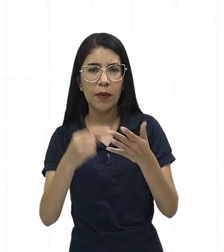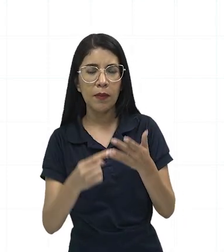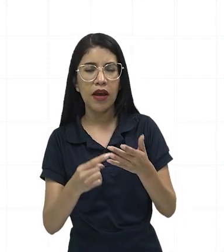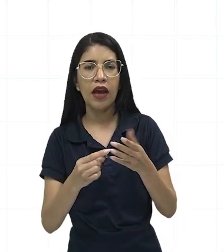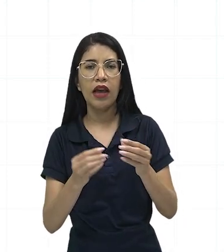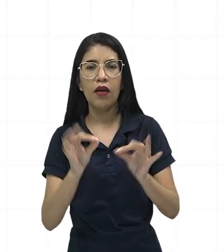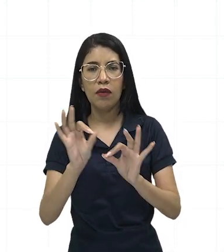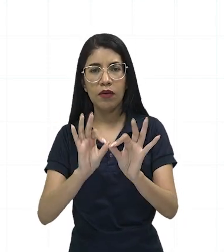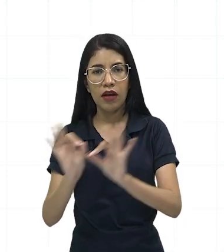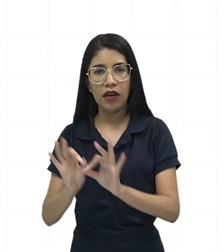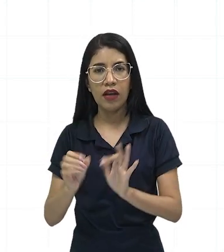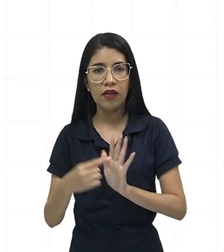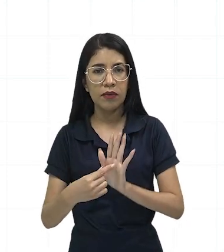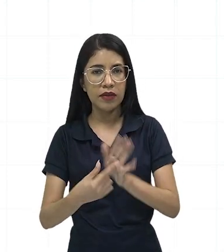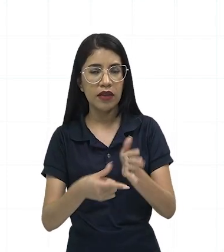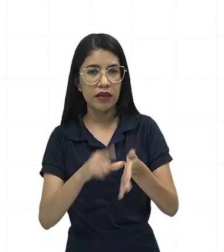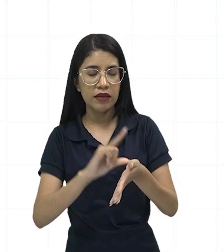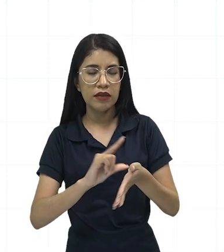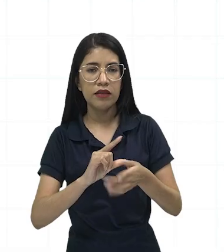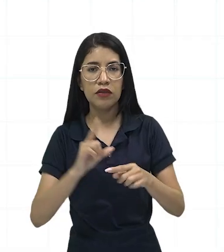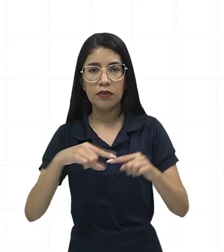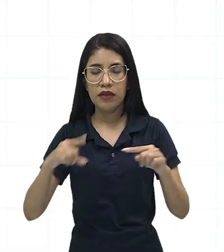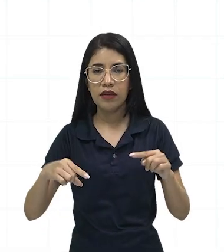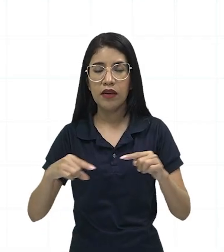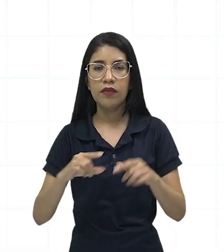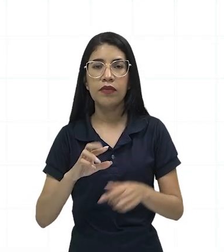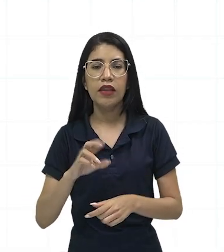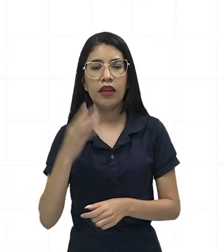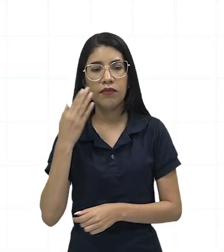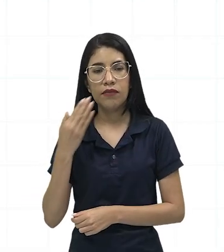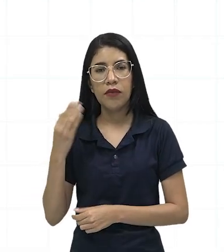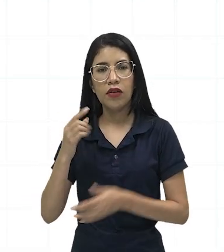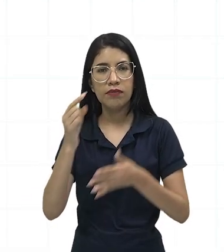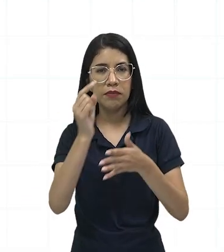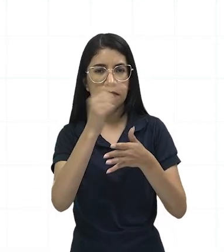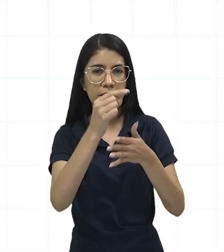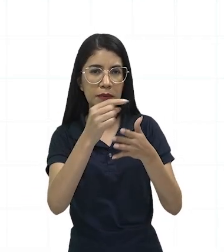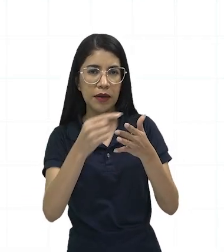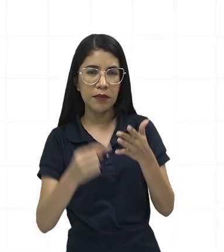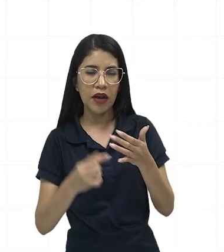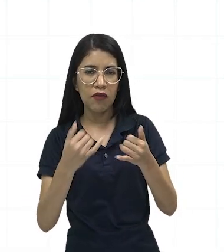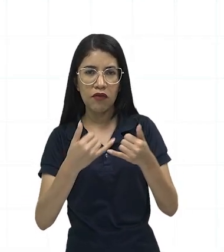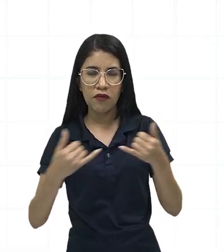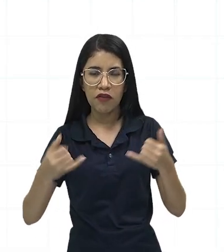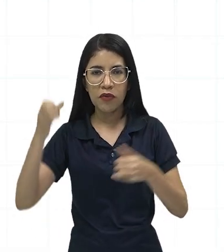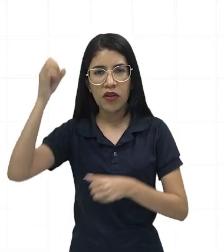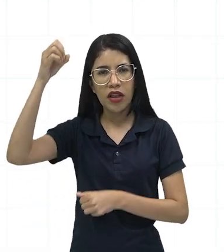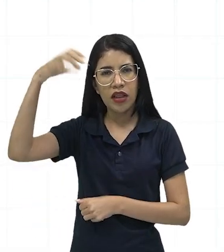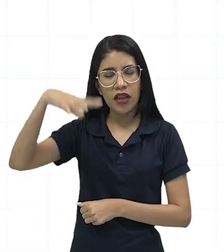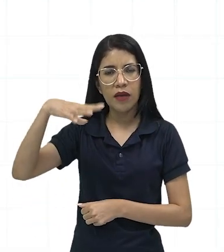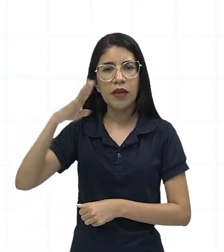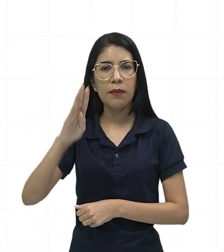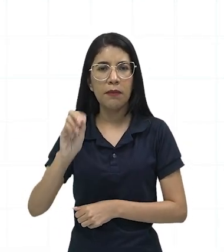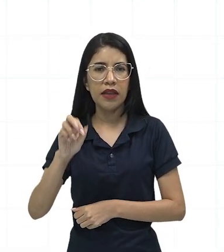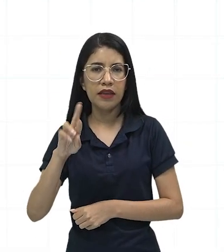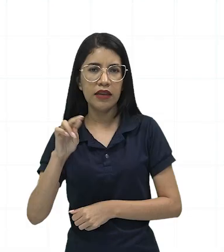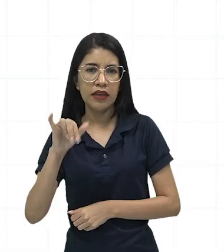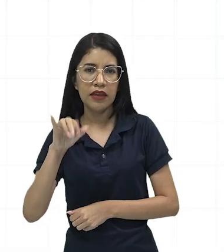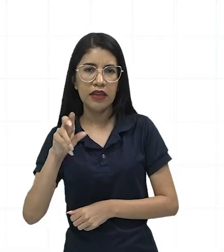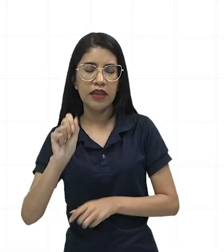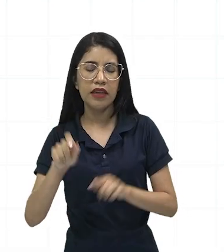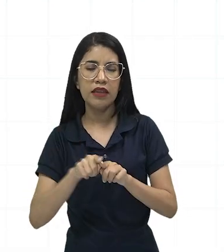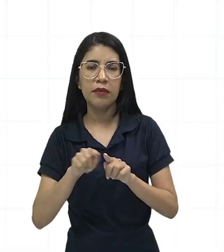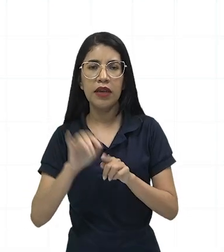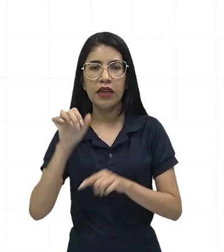elementos que nós acabamos de mostrar. Nós temos o resistor, nós temos o fio, a lâmpada, a bateria e o interruptor.